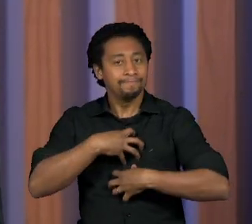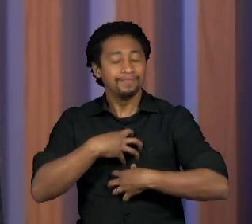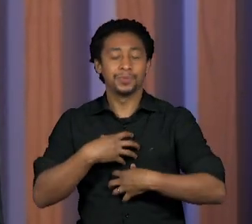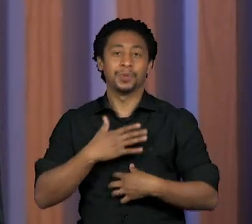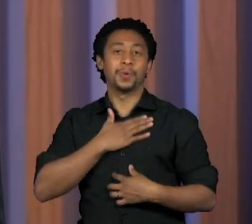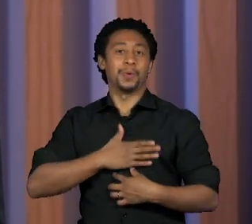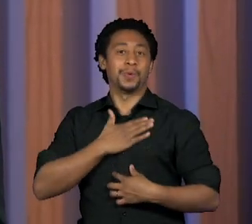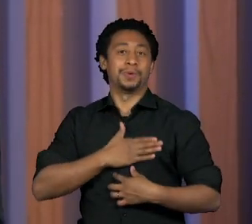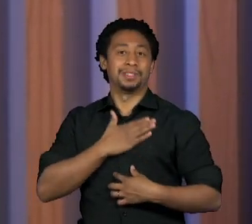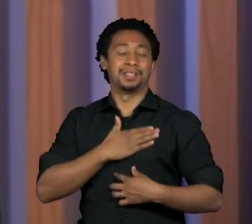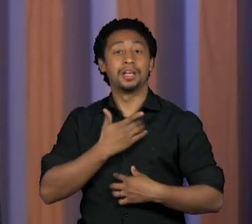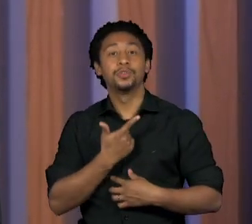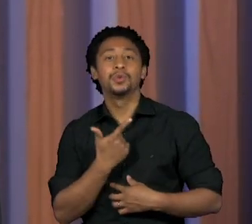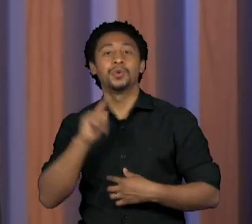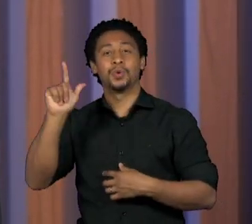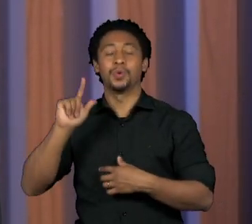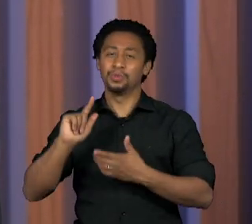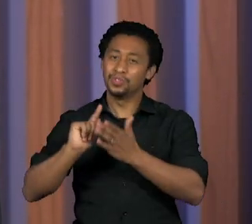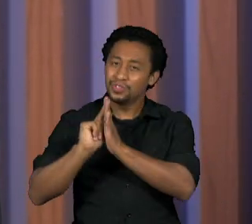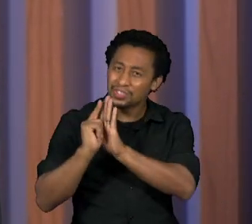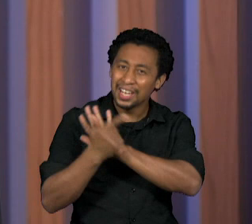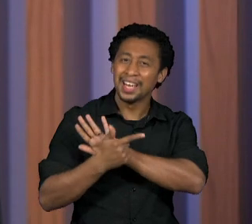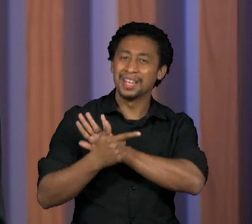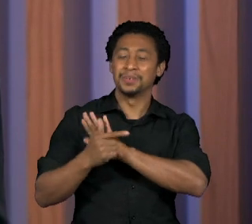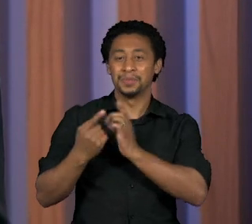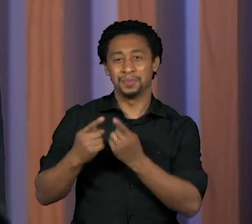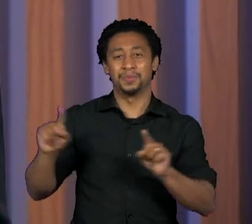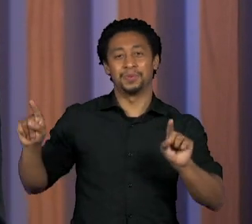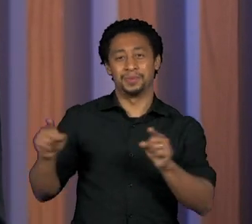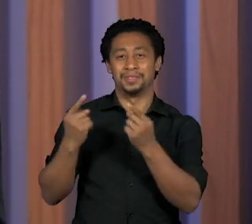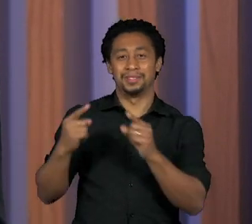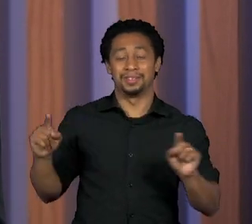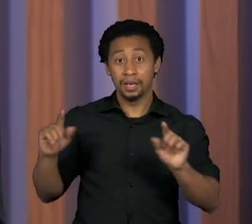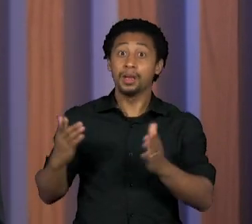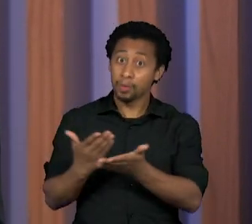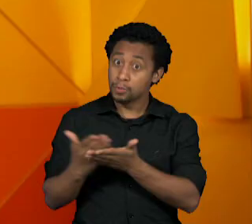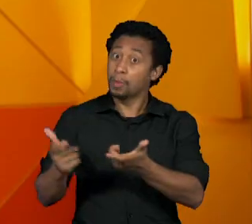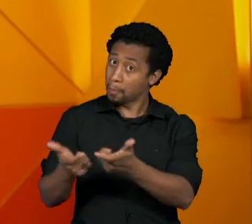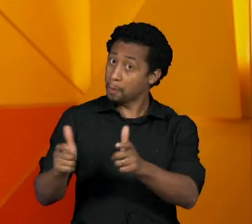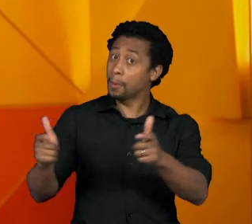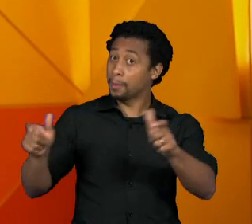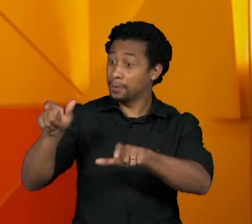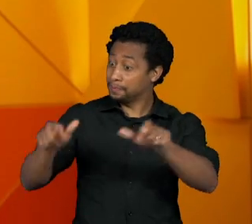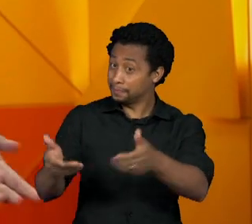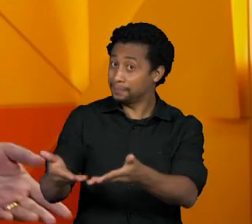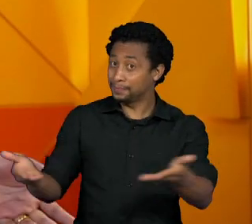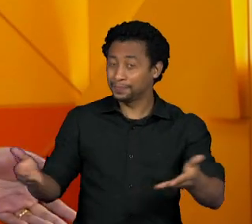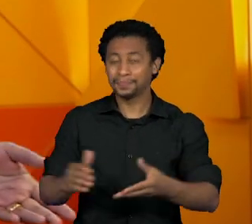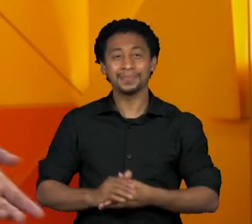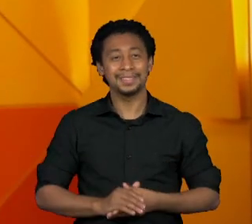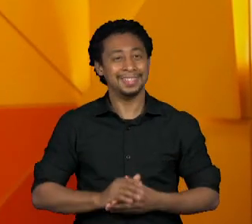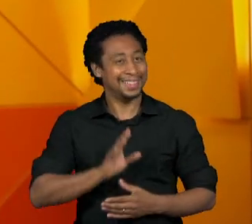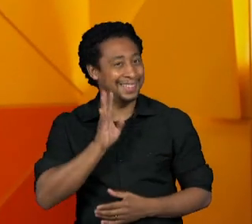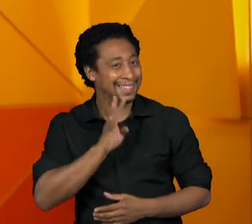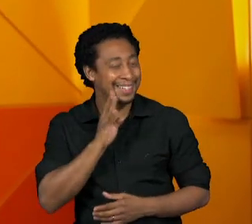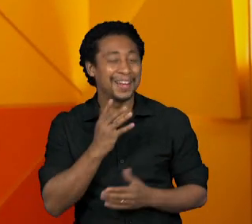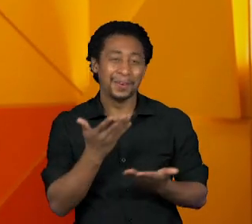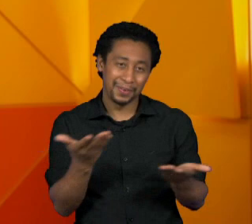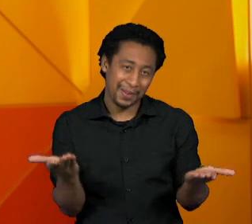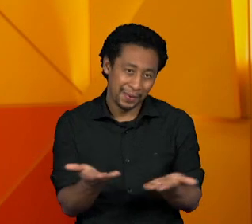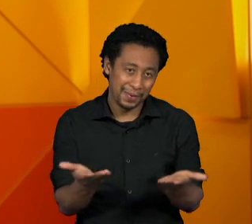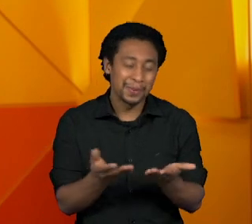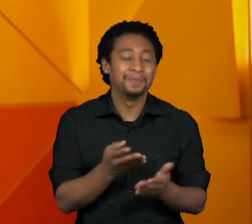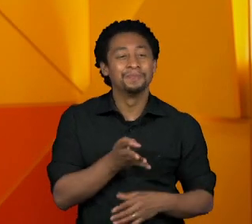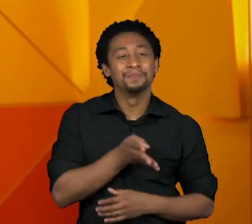pelos outros gêneros dentro da música de concerto. Então isso tem trazido um público diverso pra gente. Que bacana. Então vamos conhecer juntos agora um